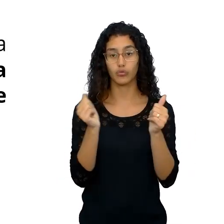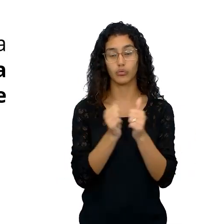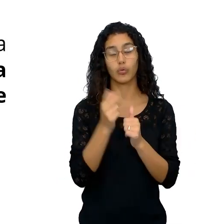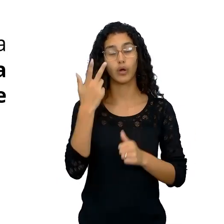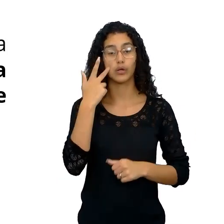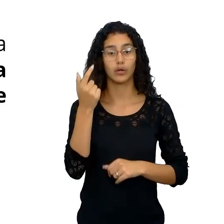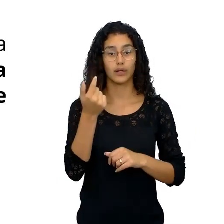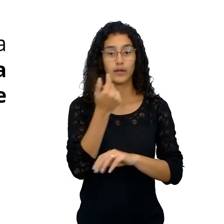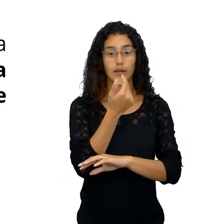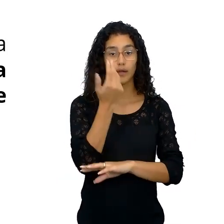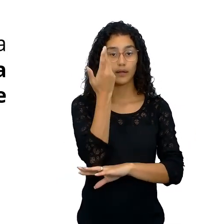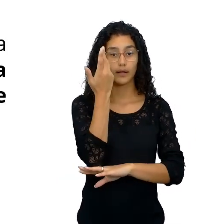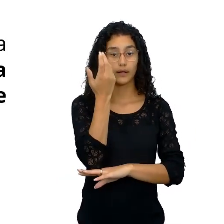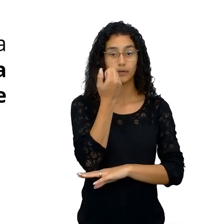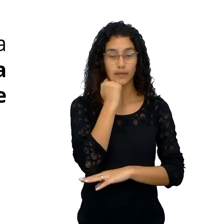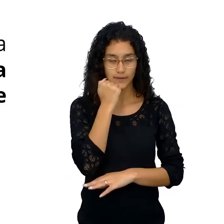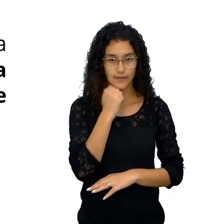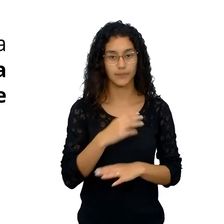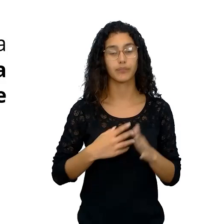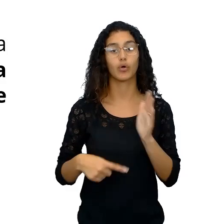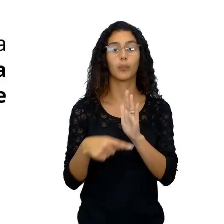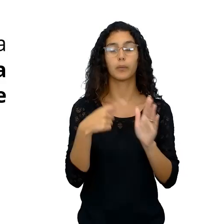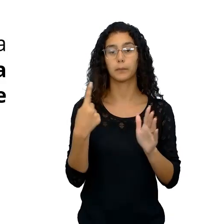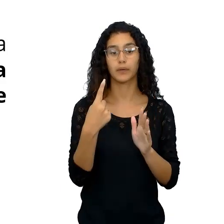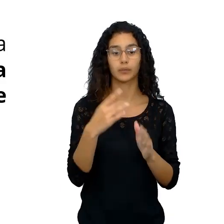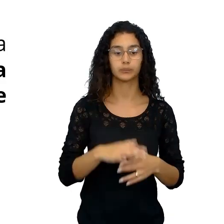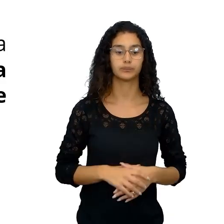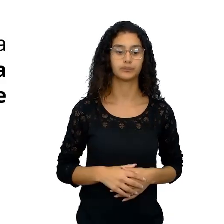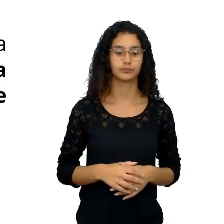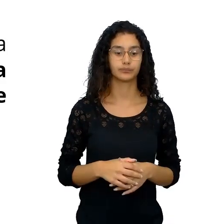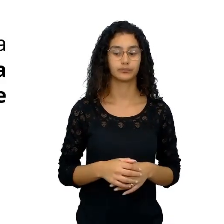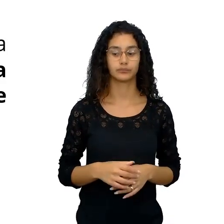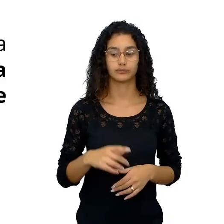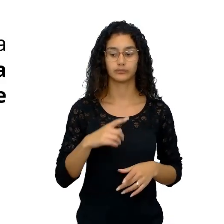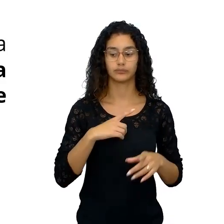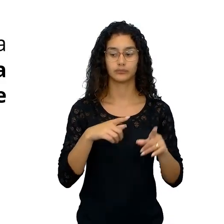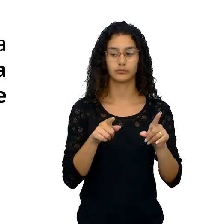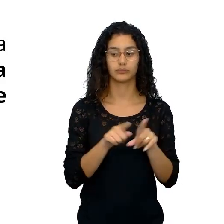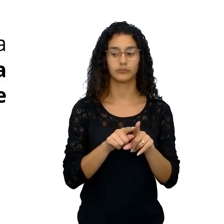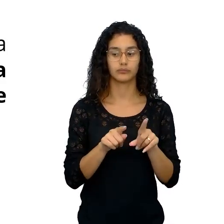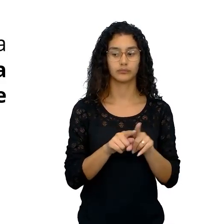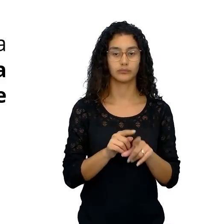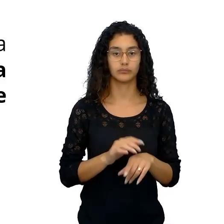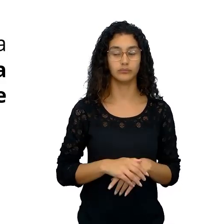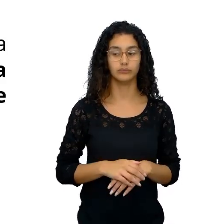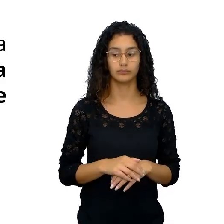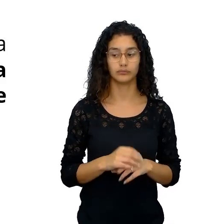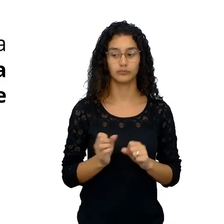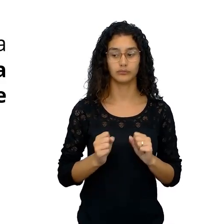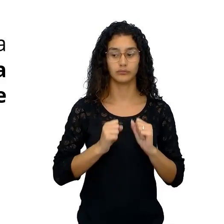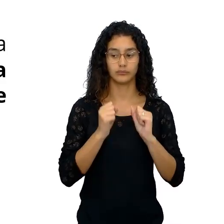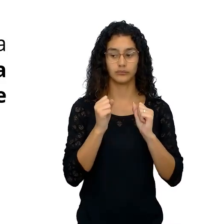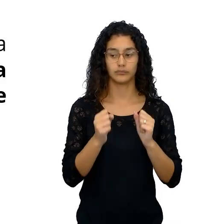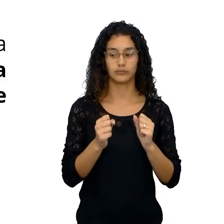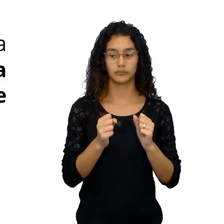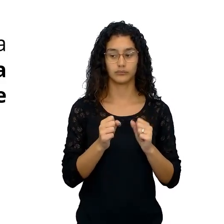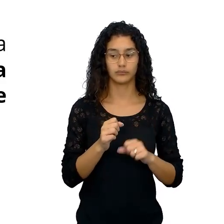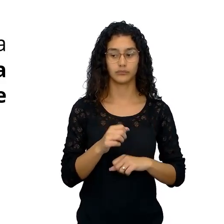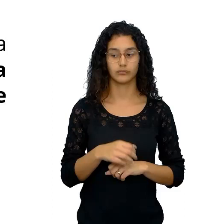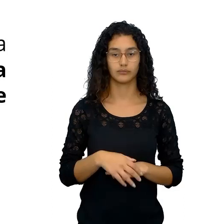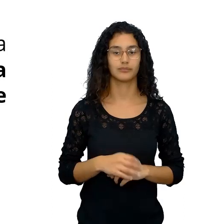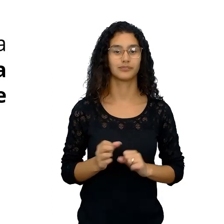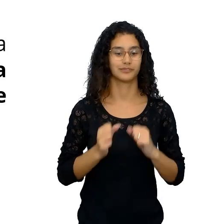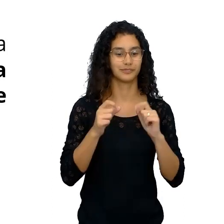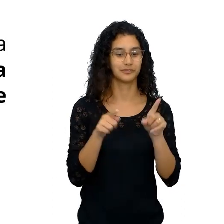natureza da ciência. Então, qual que é o primeiro? Olham lá, vejam se tem alguma conexão ou não. Possibilitar discussões sobre o que